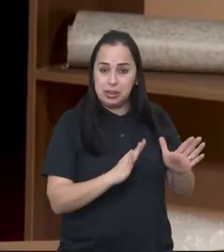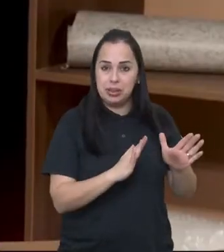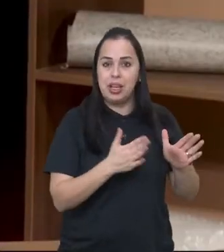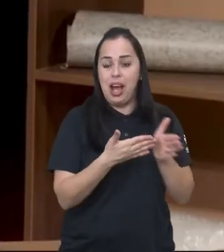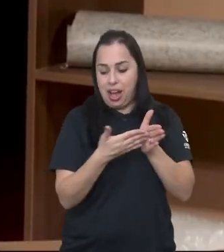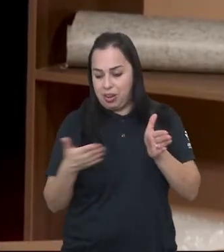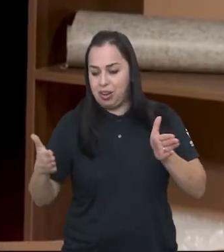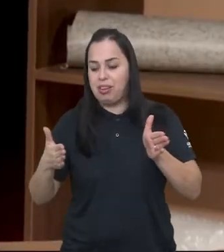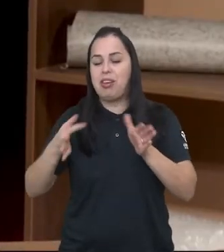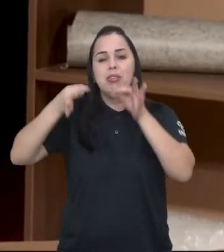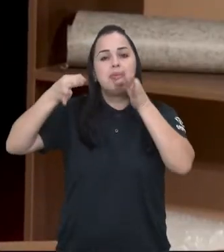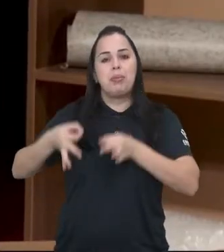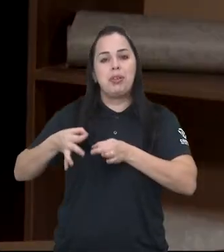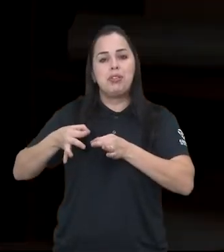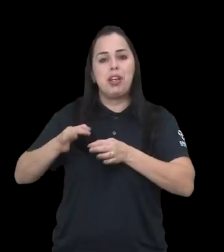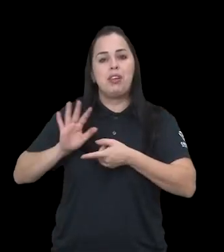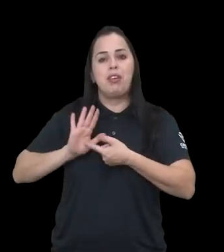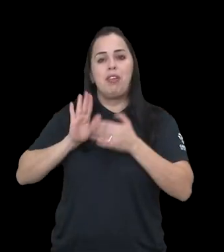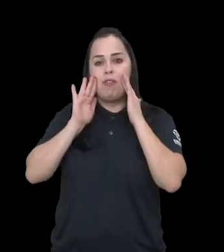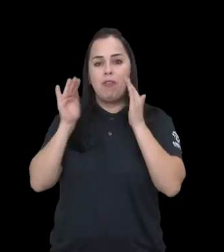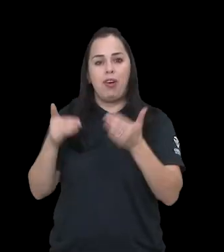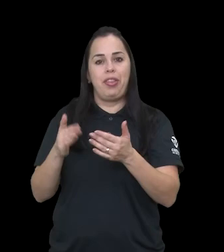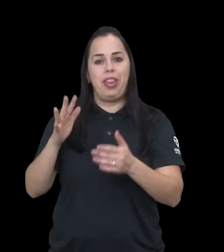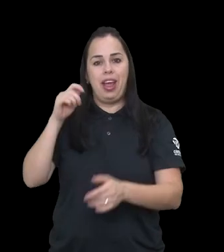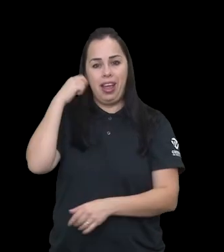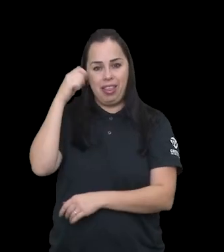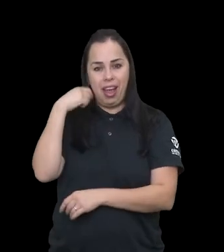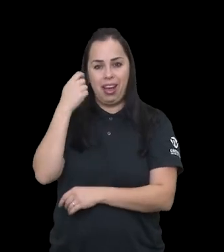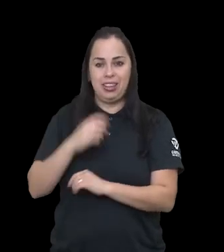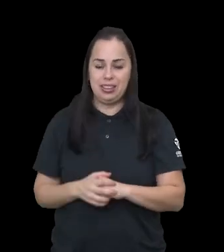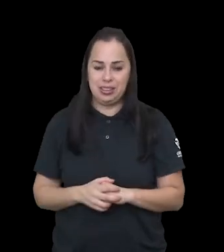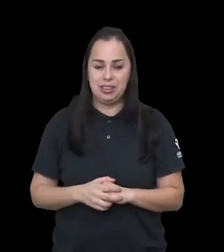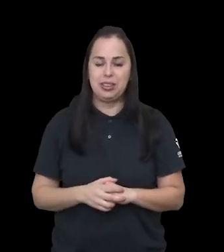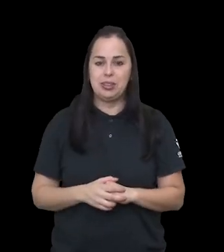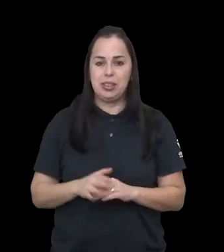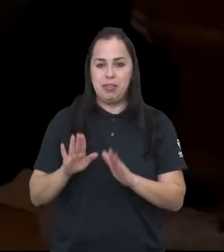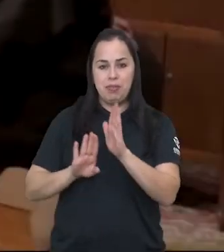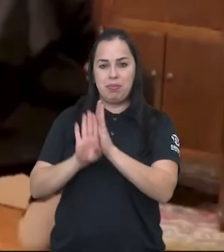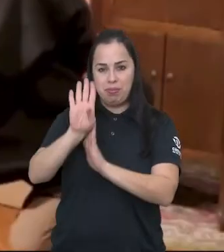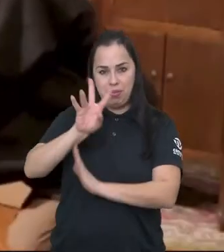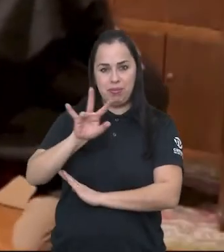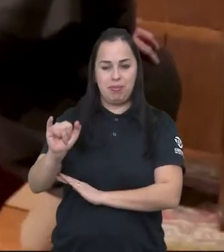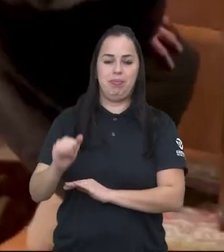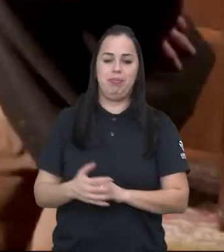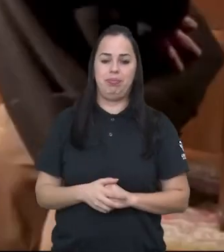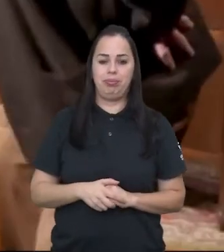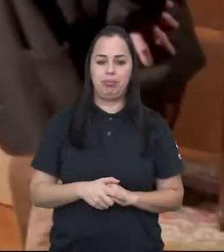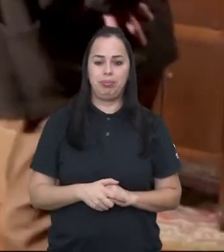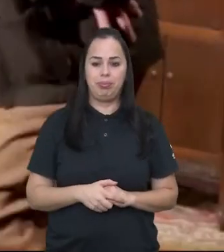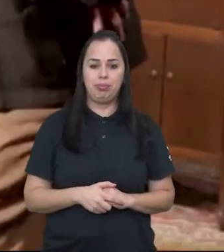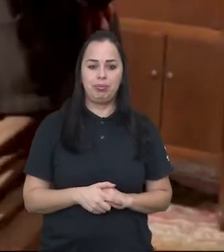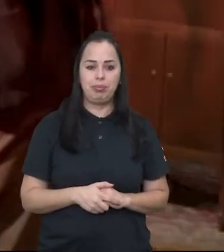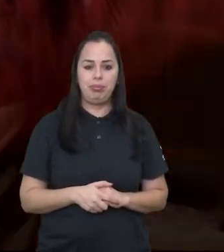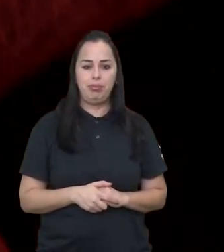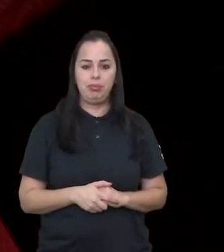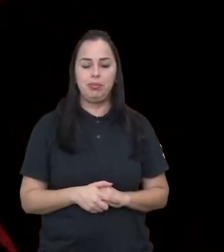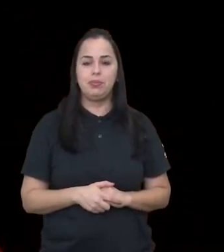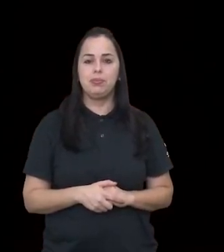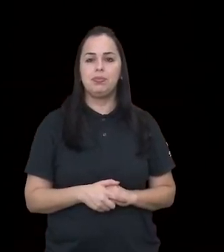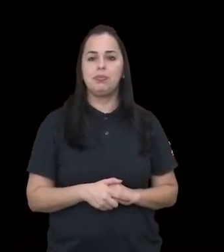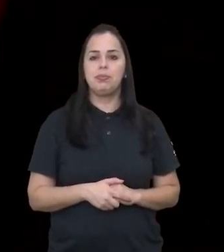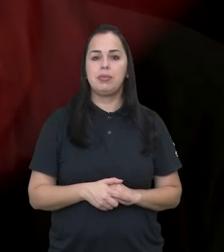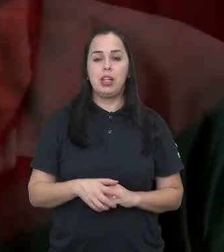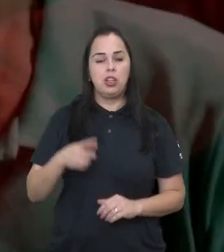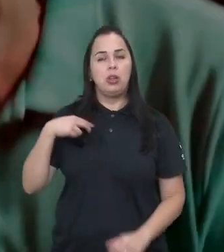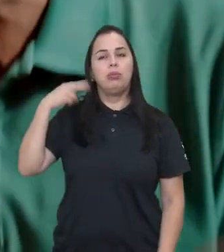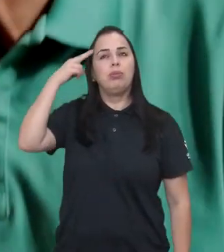momento certo para a arte e ela vai crescer cada vez mais, tenho certeza. Nós nunca devemos desistir